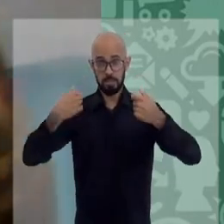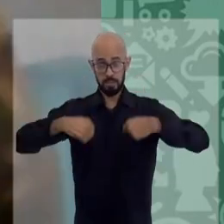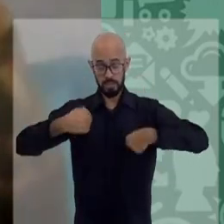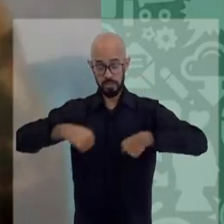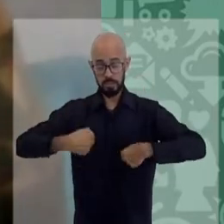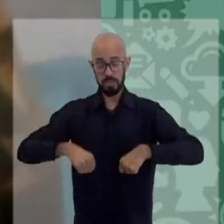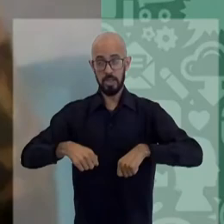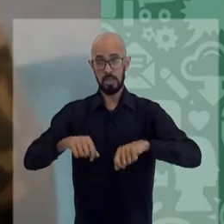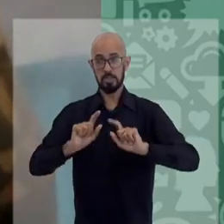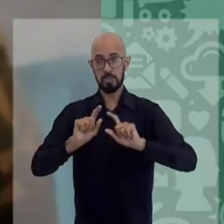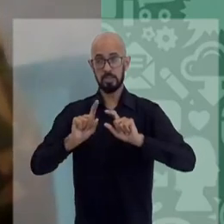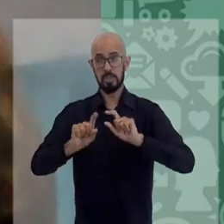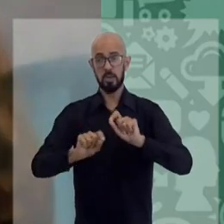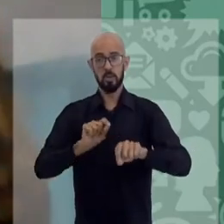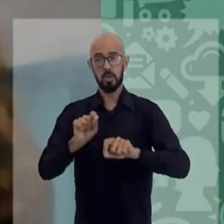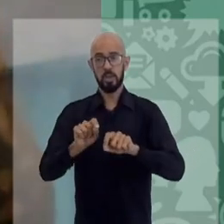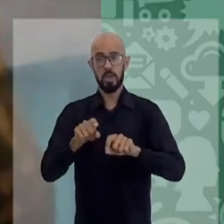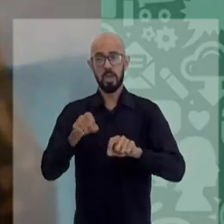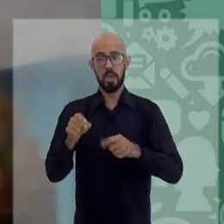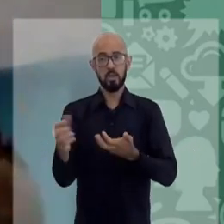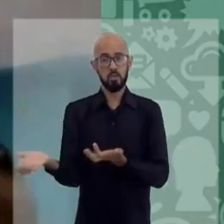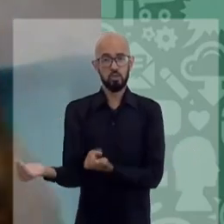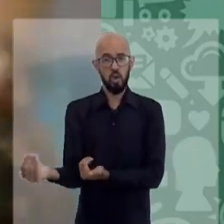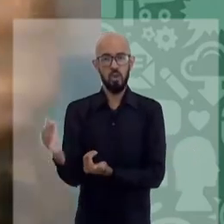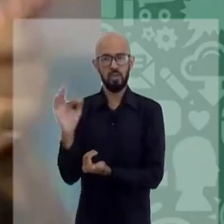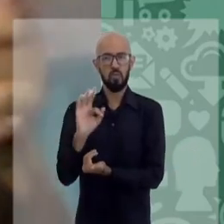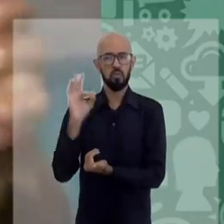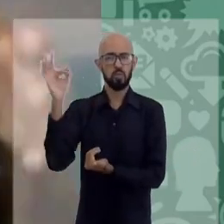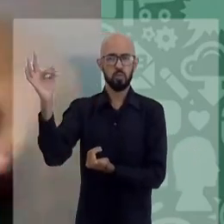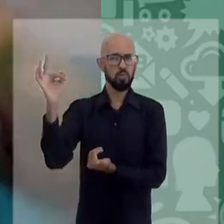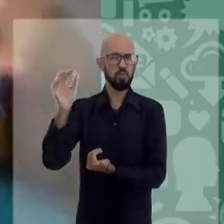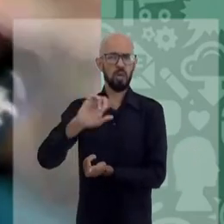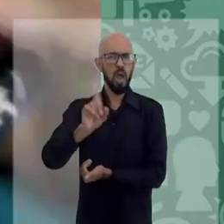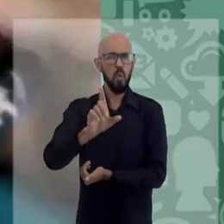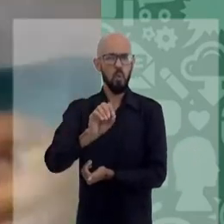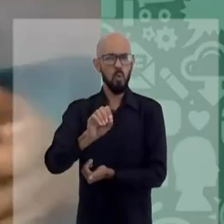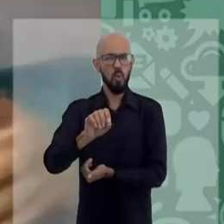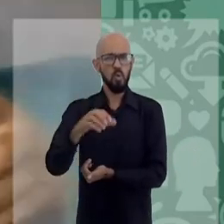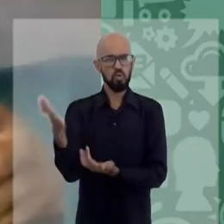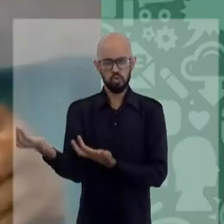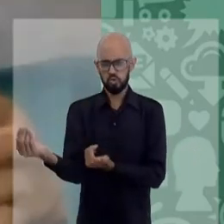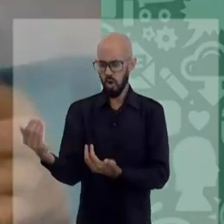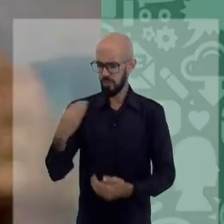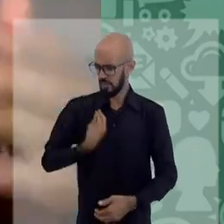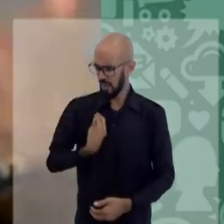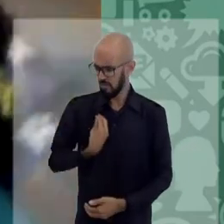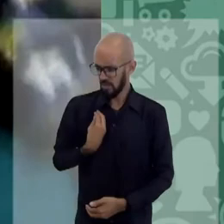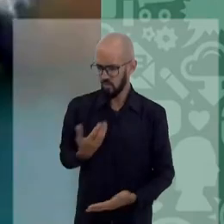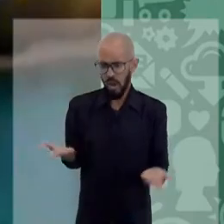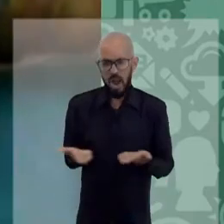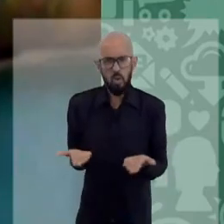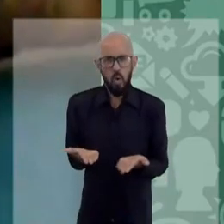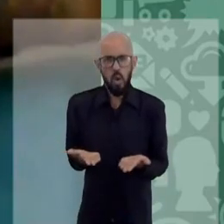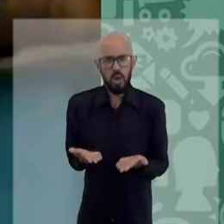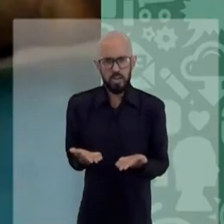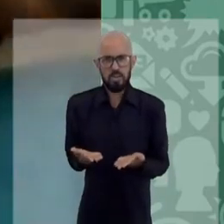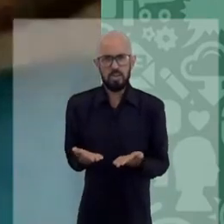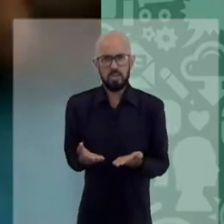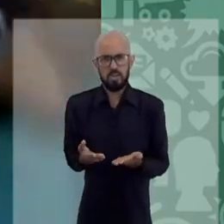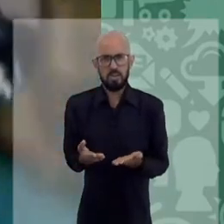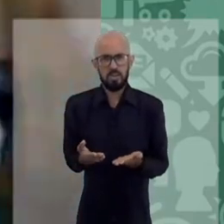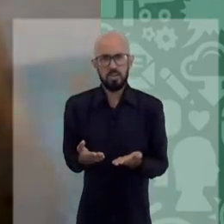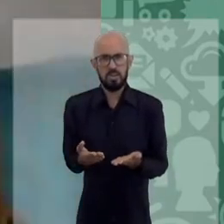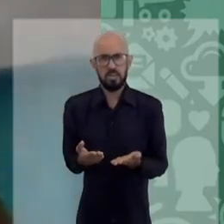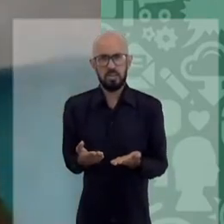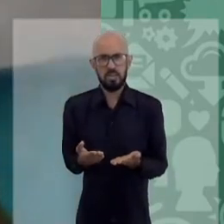que... Assim, para a gente sair também daquele lugar de que o jovem é o futuro, o jovem ele existe agora. Tudo bem, ele vai representar o futuro em algum momento,